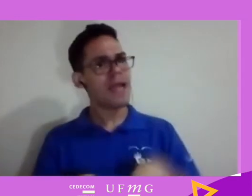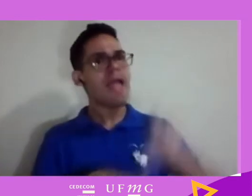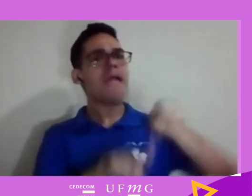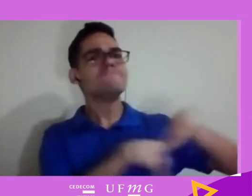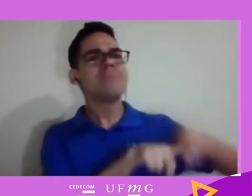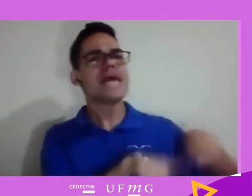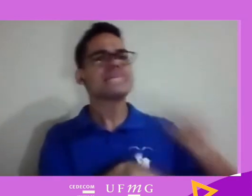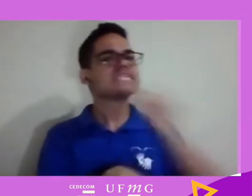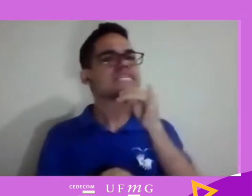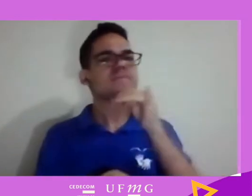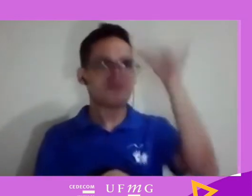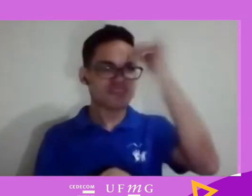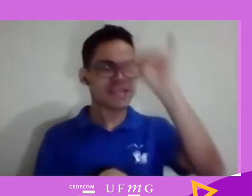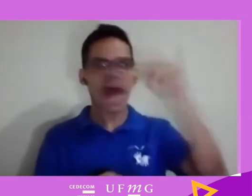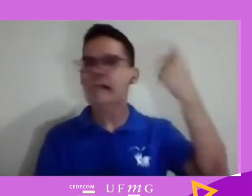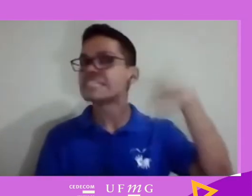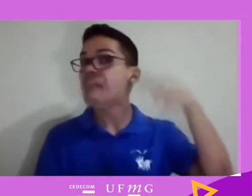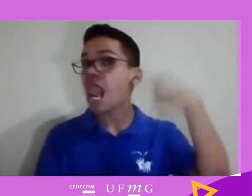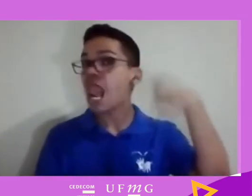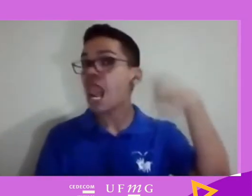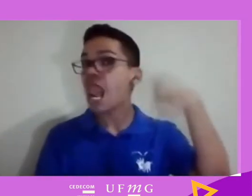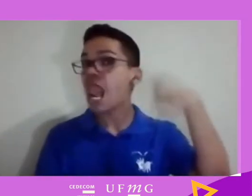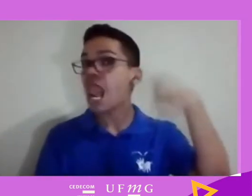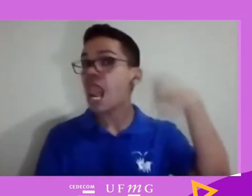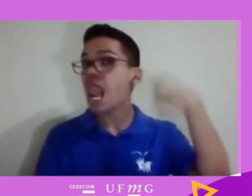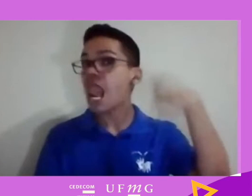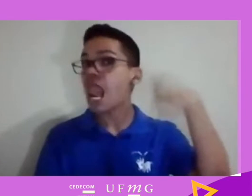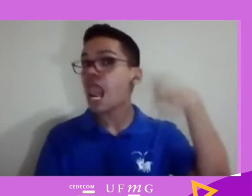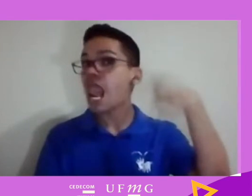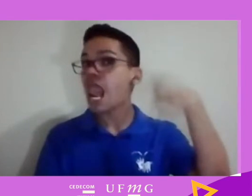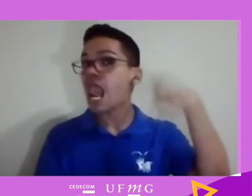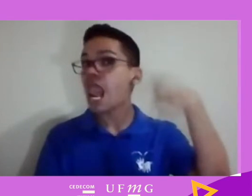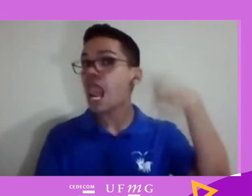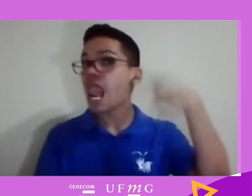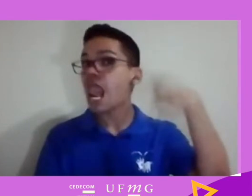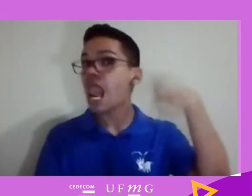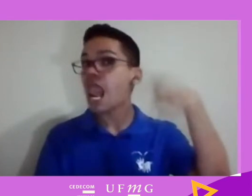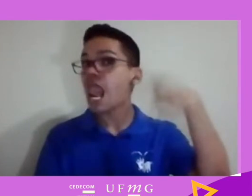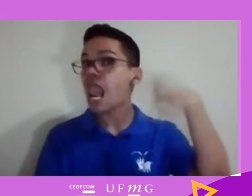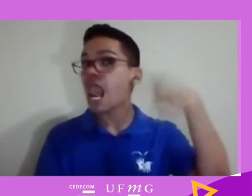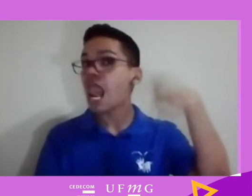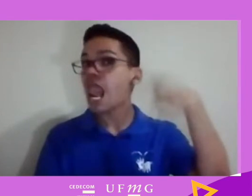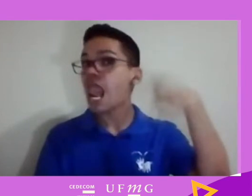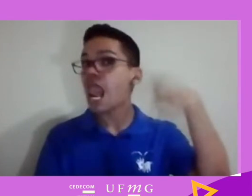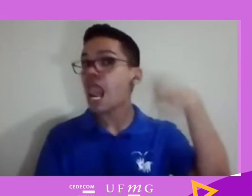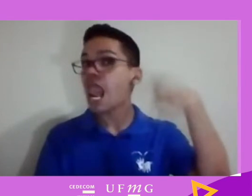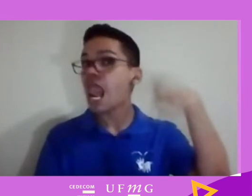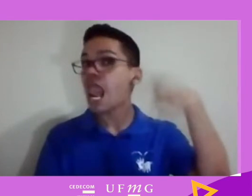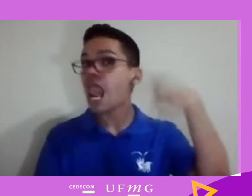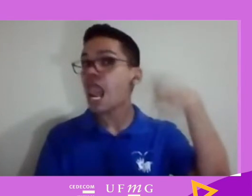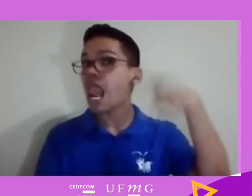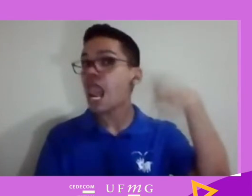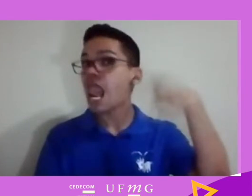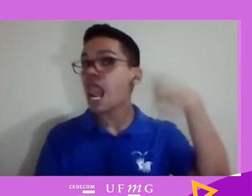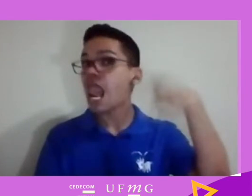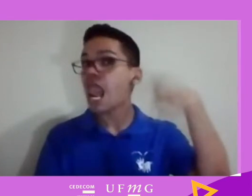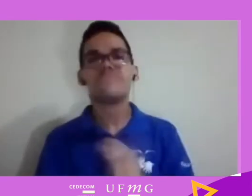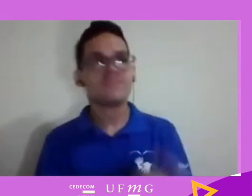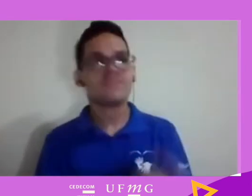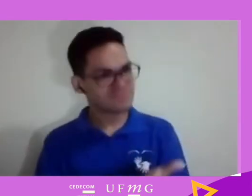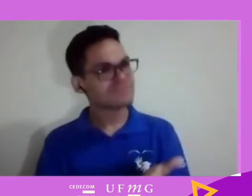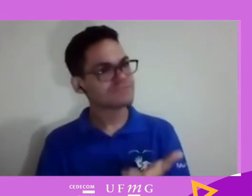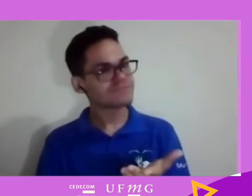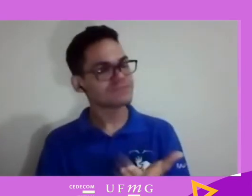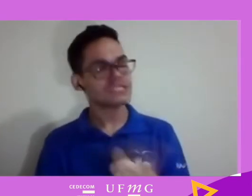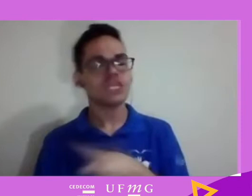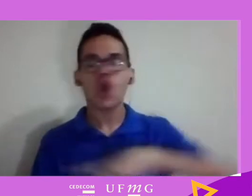para ficar alguns meses sem um salão de beleza, por exemplo. A gente já viu que dá para fazer um monte de coisa. Né? Então, assim, o que vai acontecer daqui